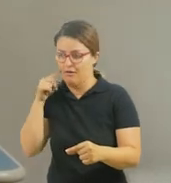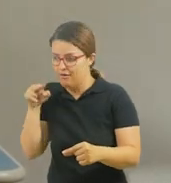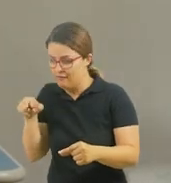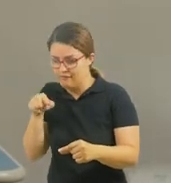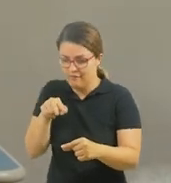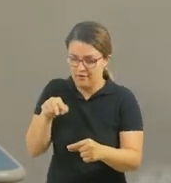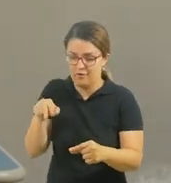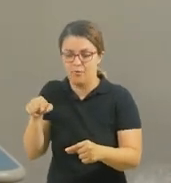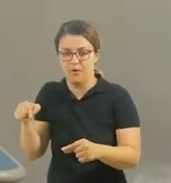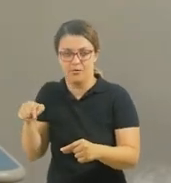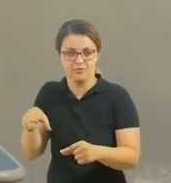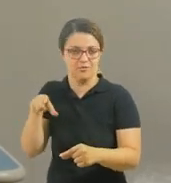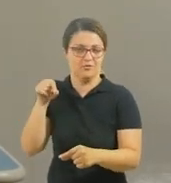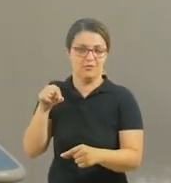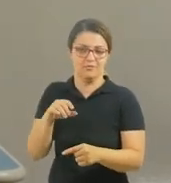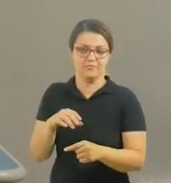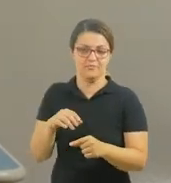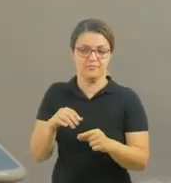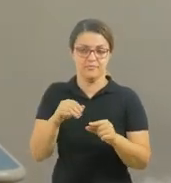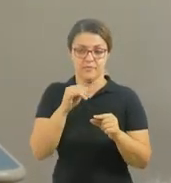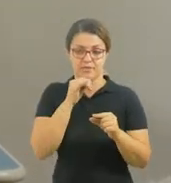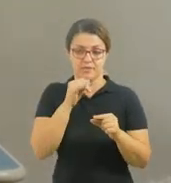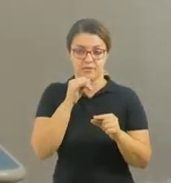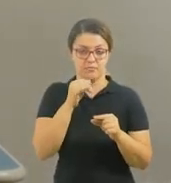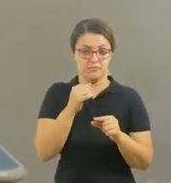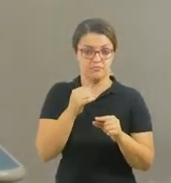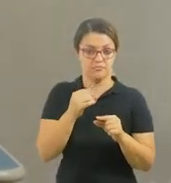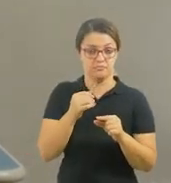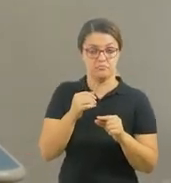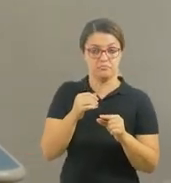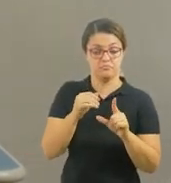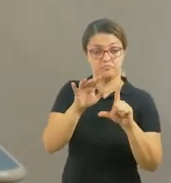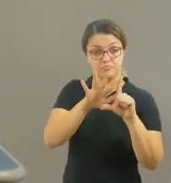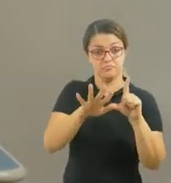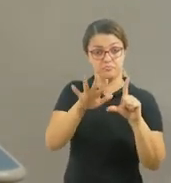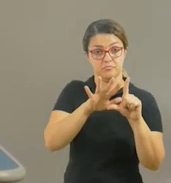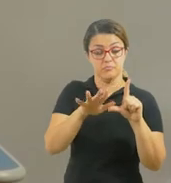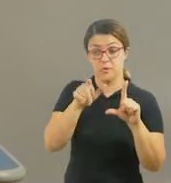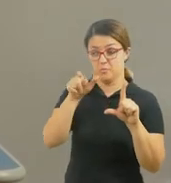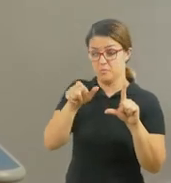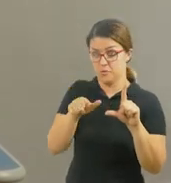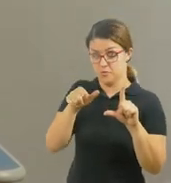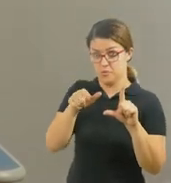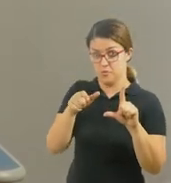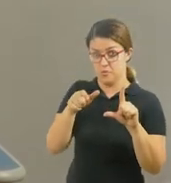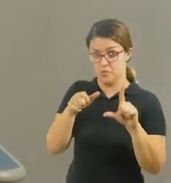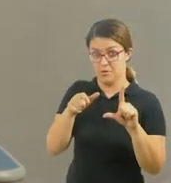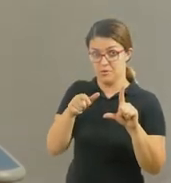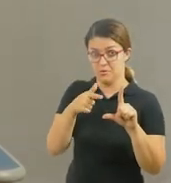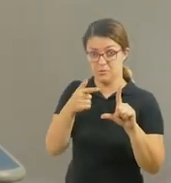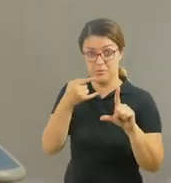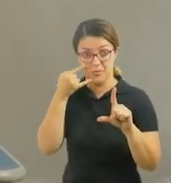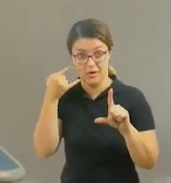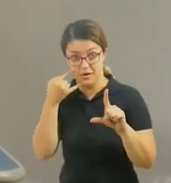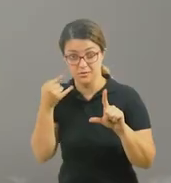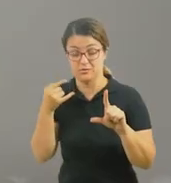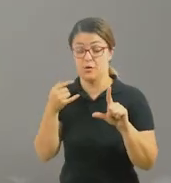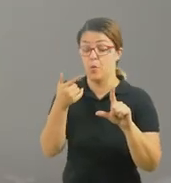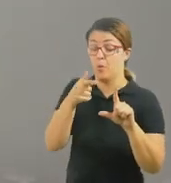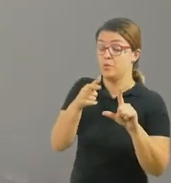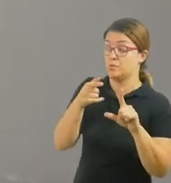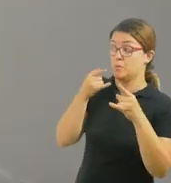ela, tá? Então aqui tem a figura de duas pessoas sem máscara e uma delas espirra.